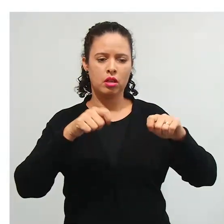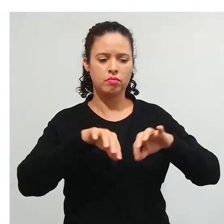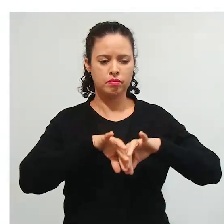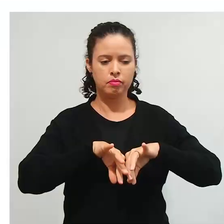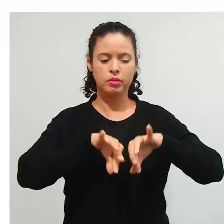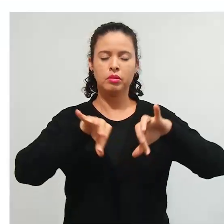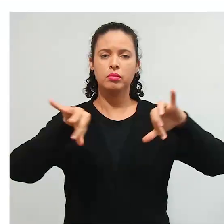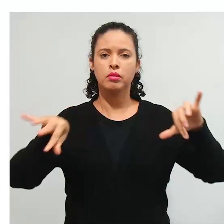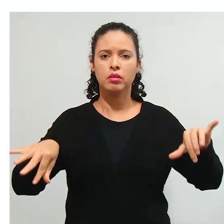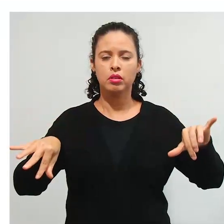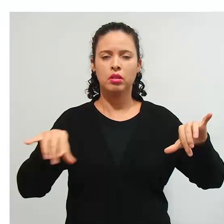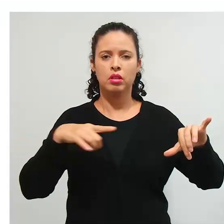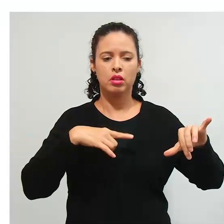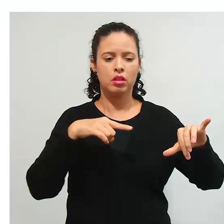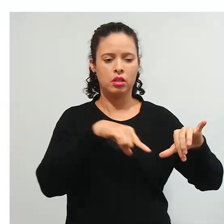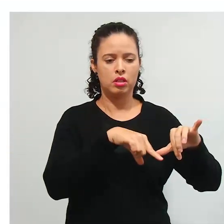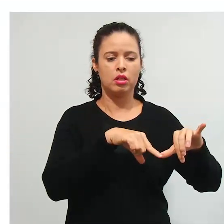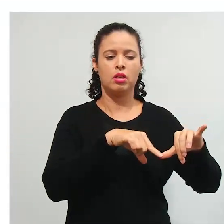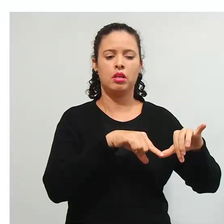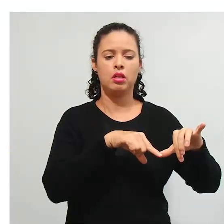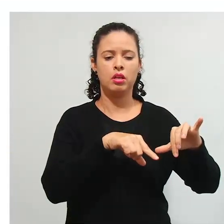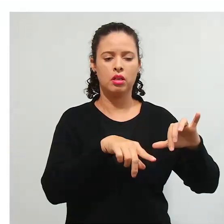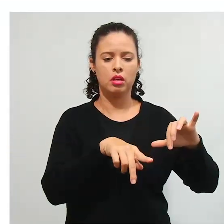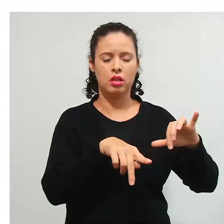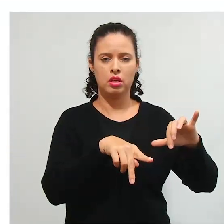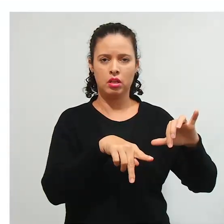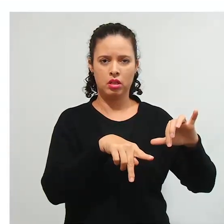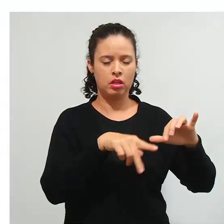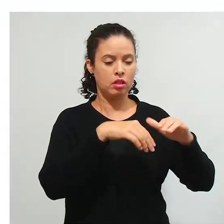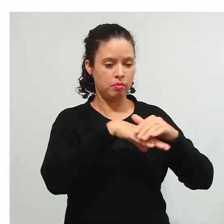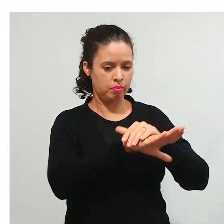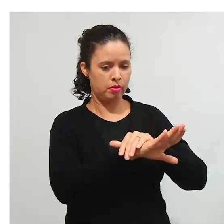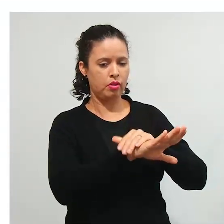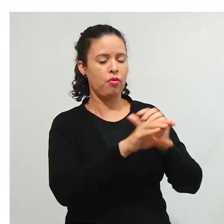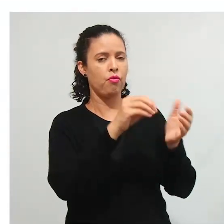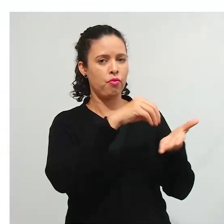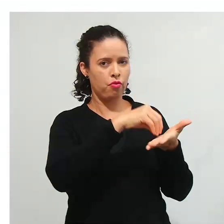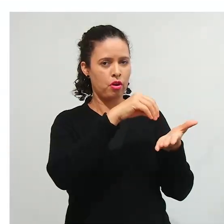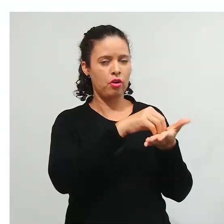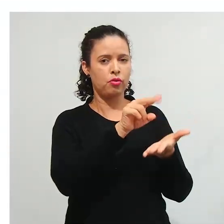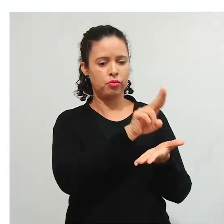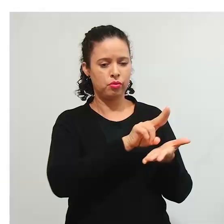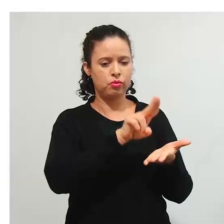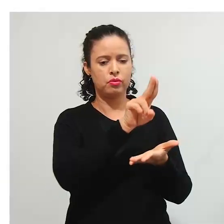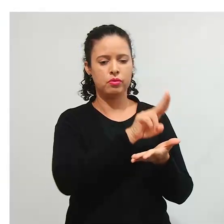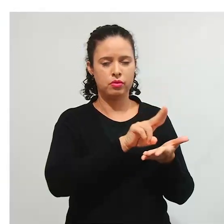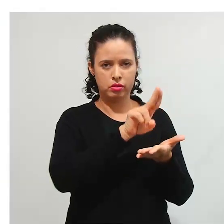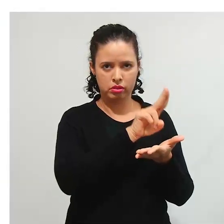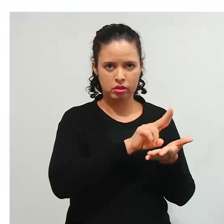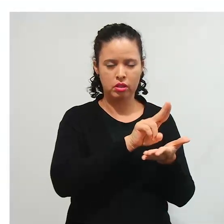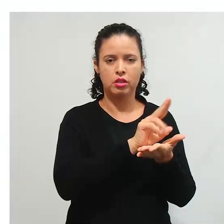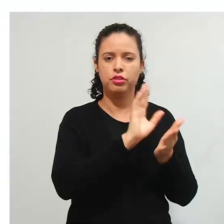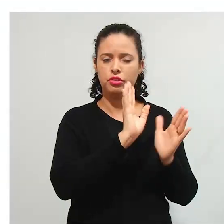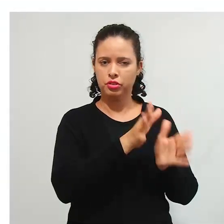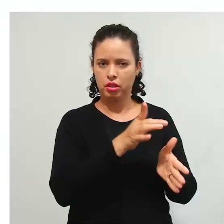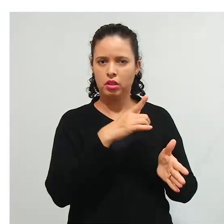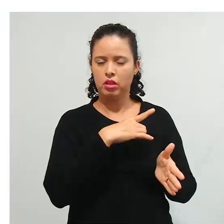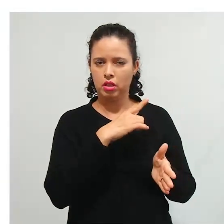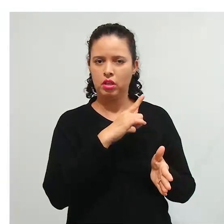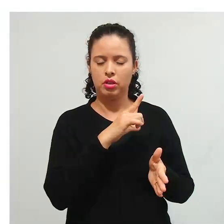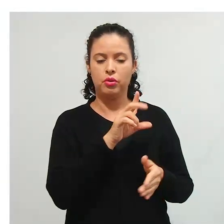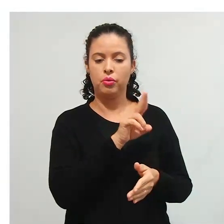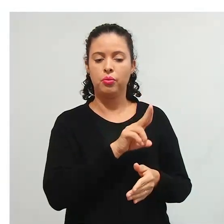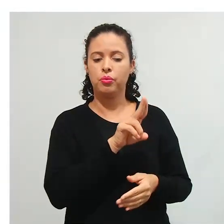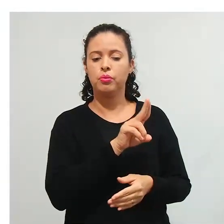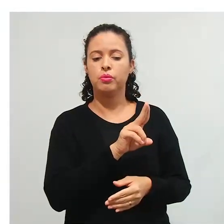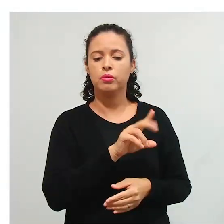a separação entre empenhos não liquidados, que possuem fato